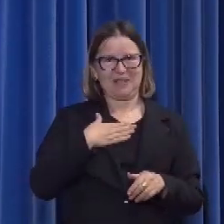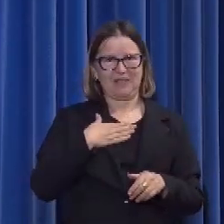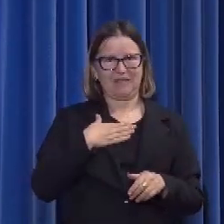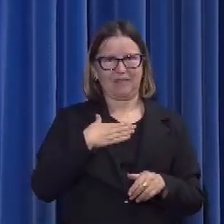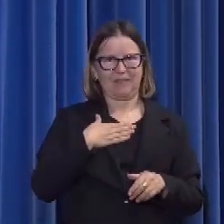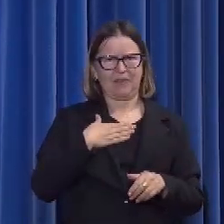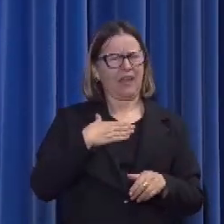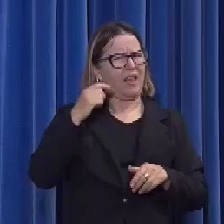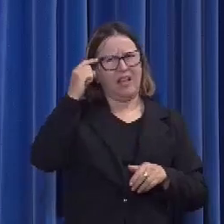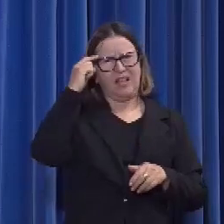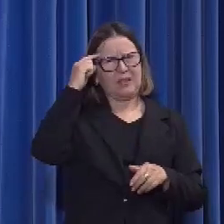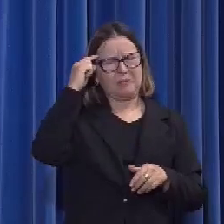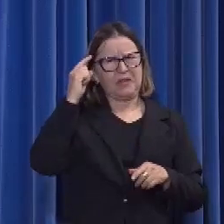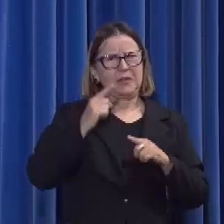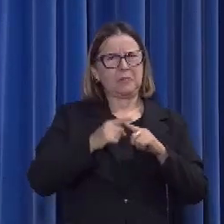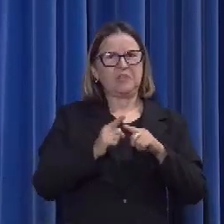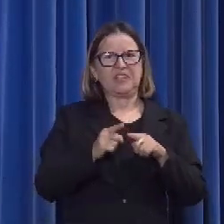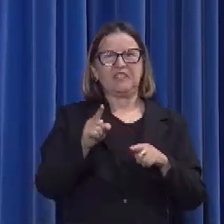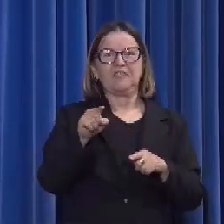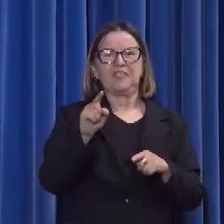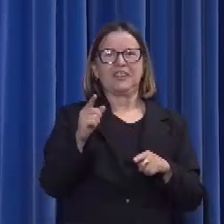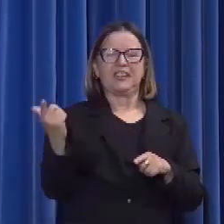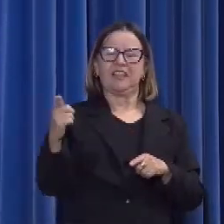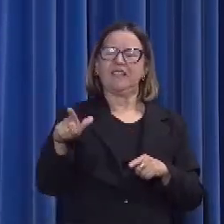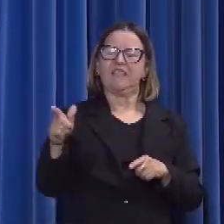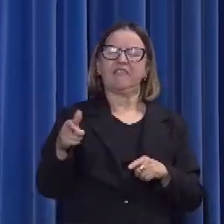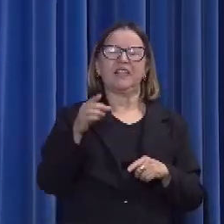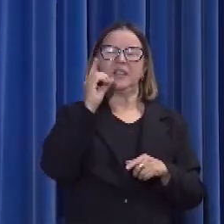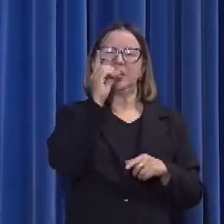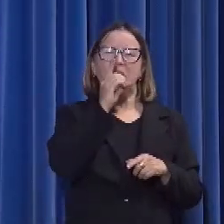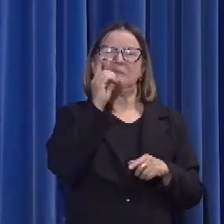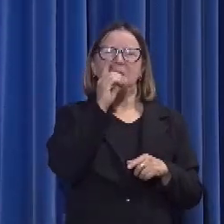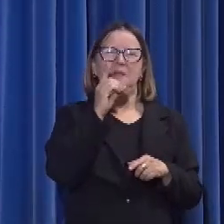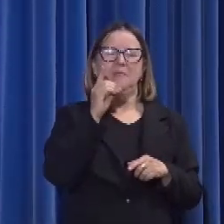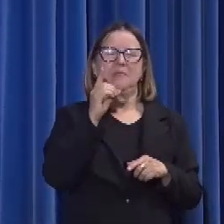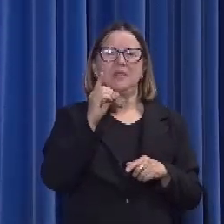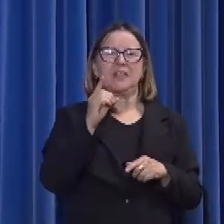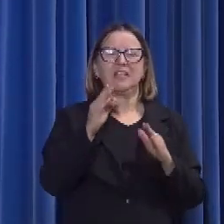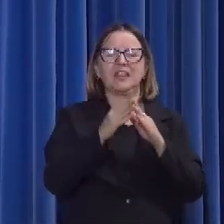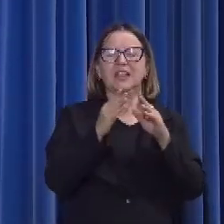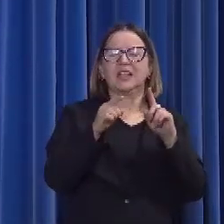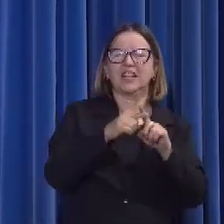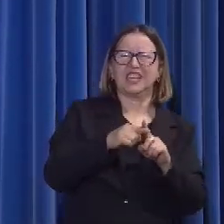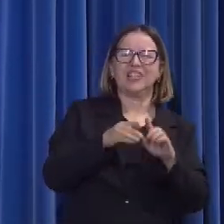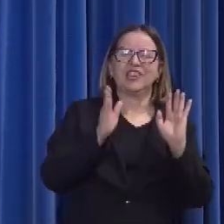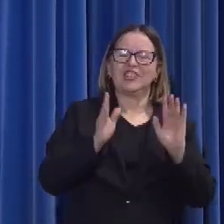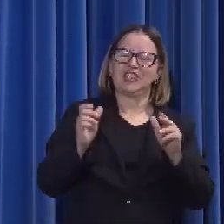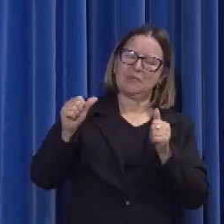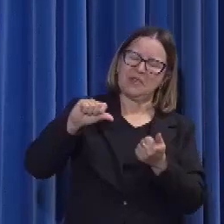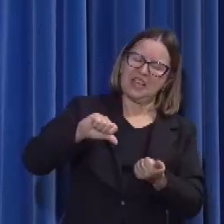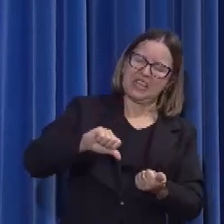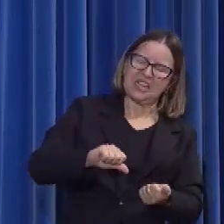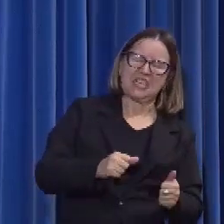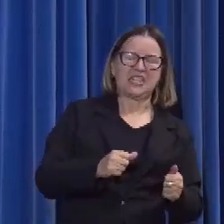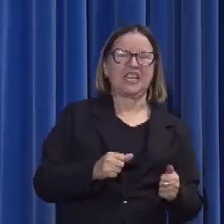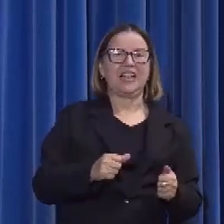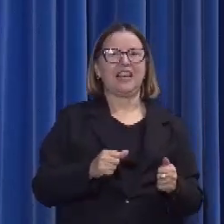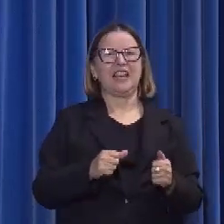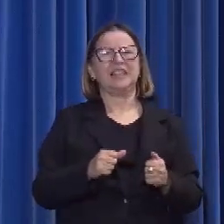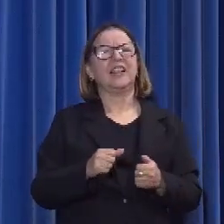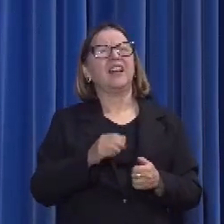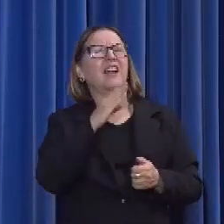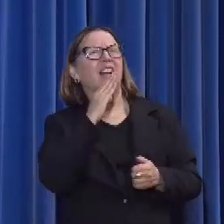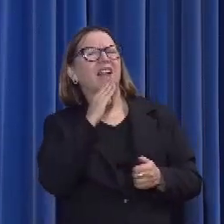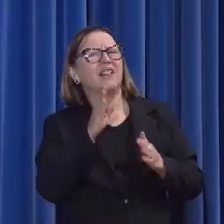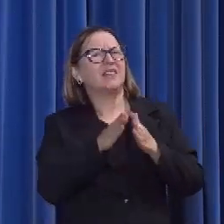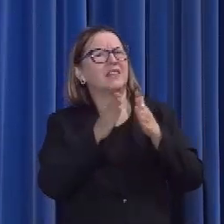domingo na igreja, porque você foi batizado nas águas, porque você tem um conhecimento bíblico, não fique achando